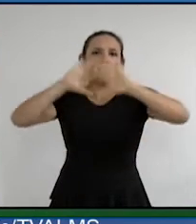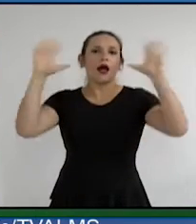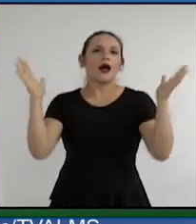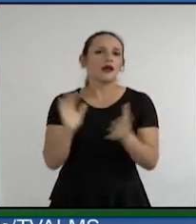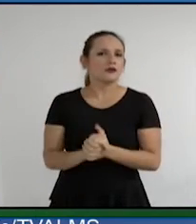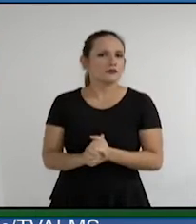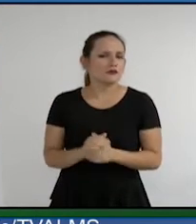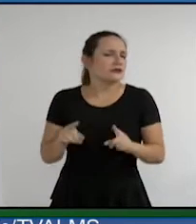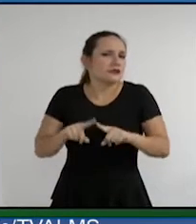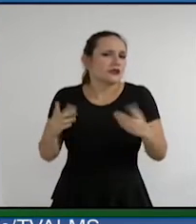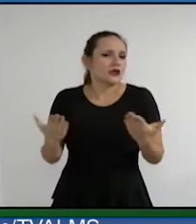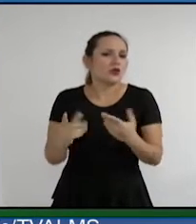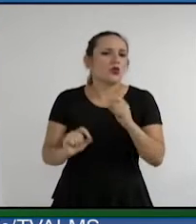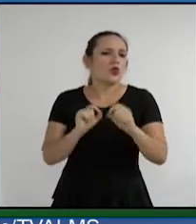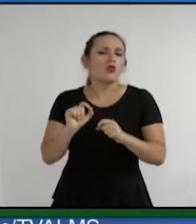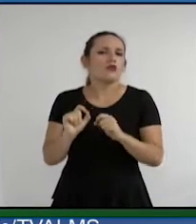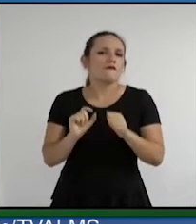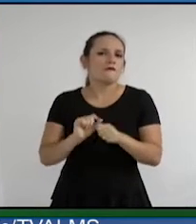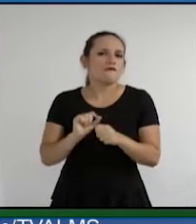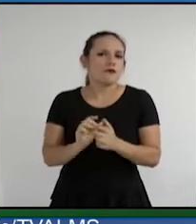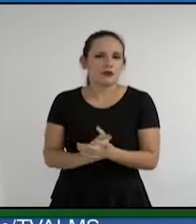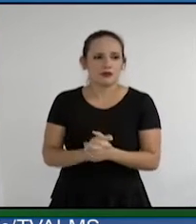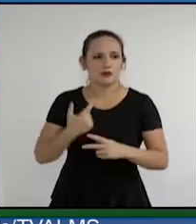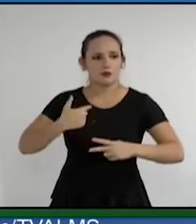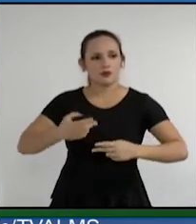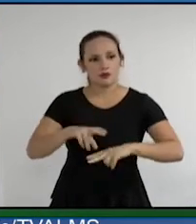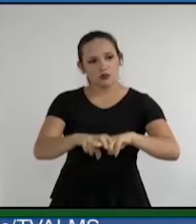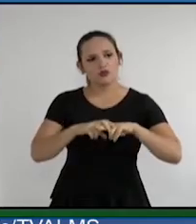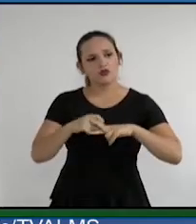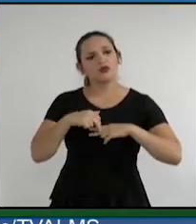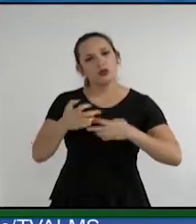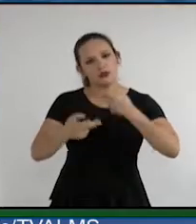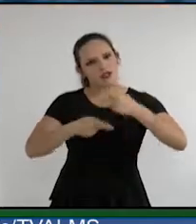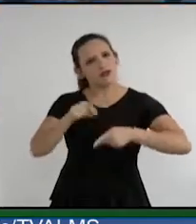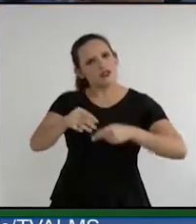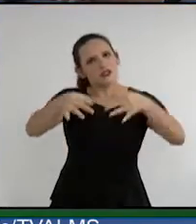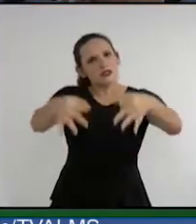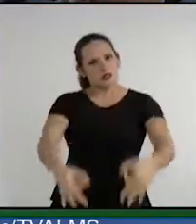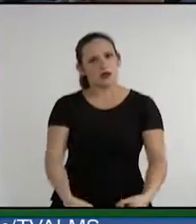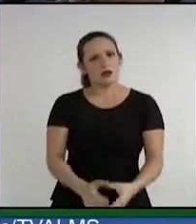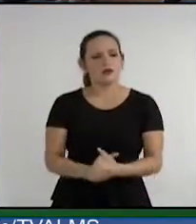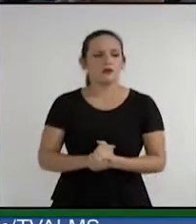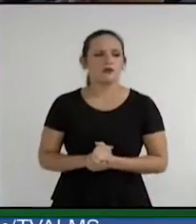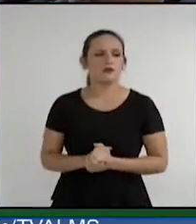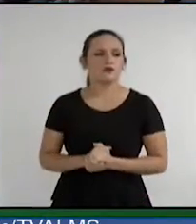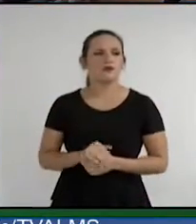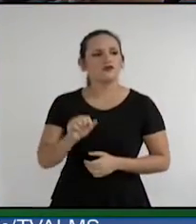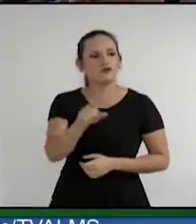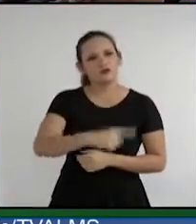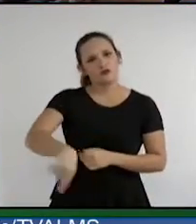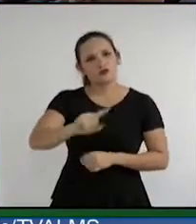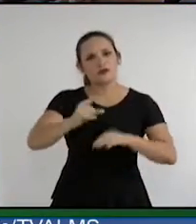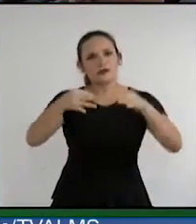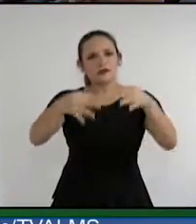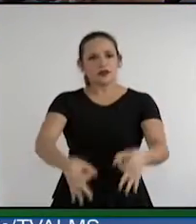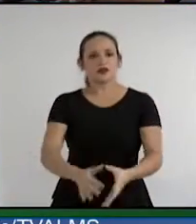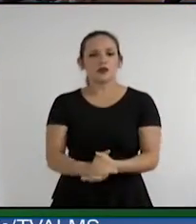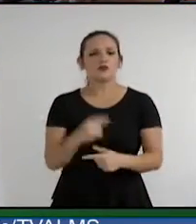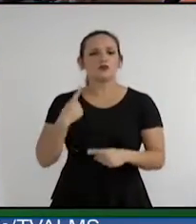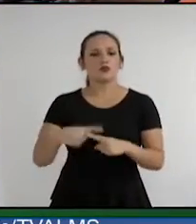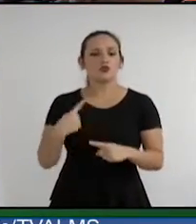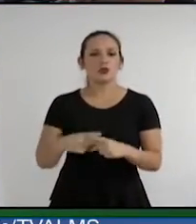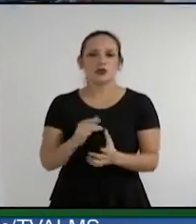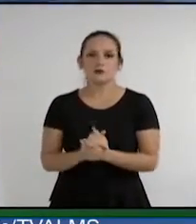E aí, como é que vai fazer? Nesse aspecto, então, vocês estão corretos. Vocês estão corretos, por quê?